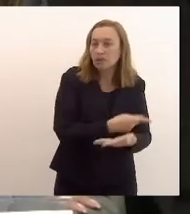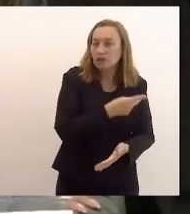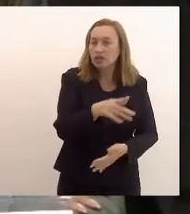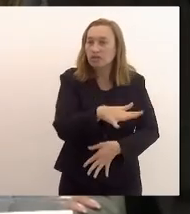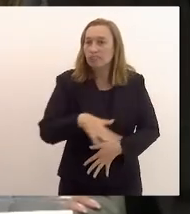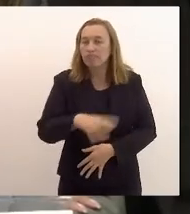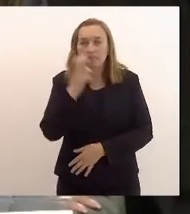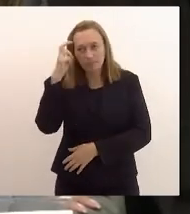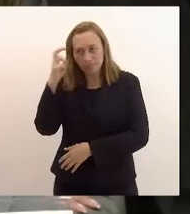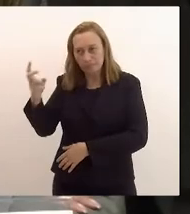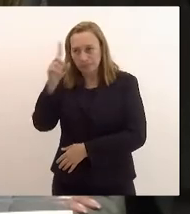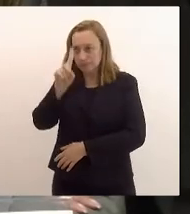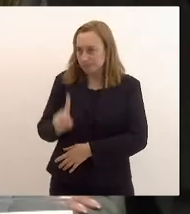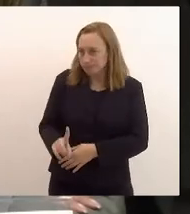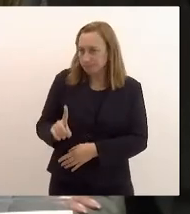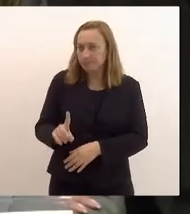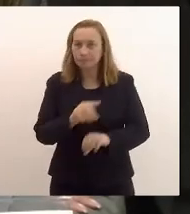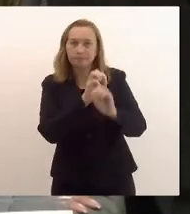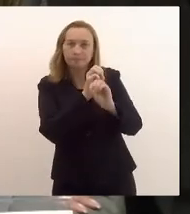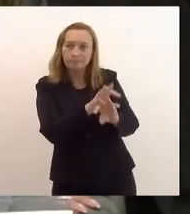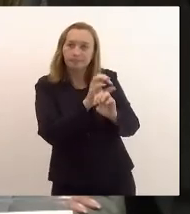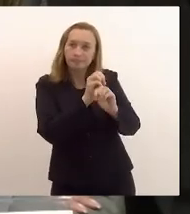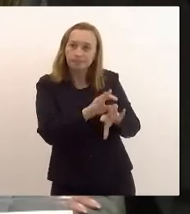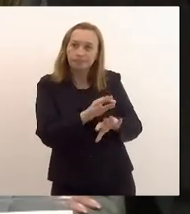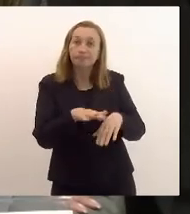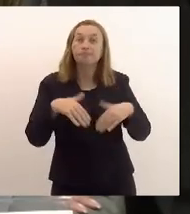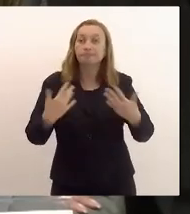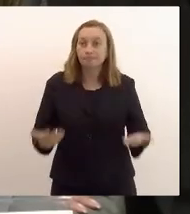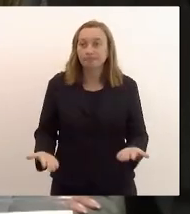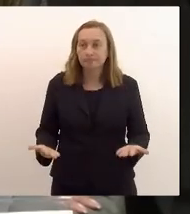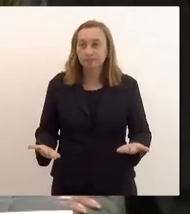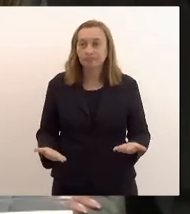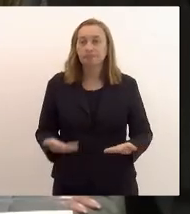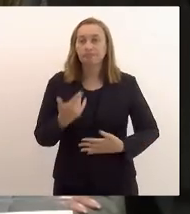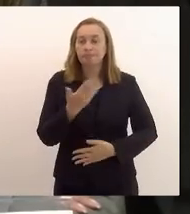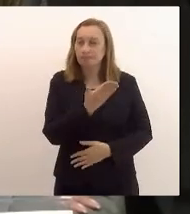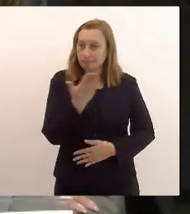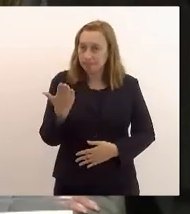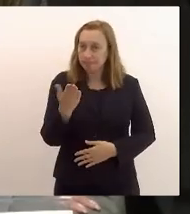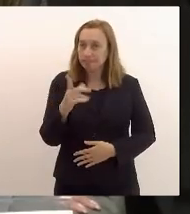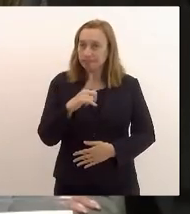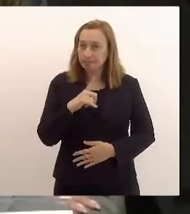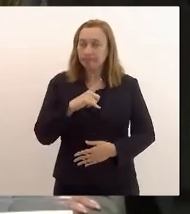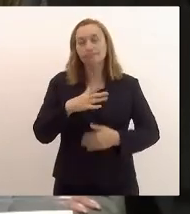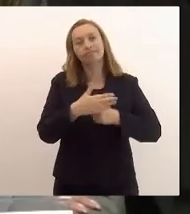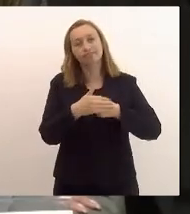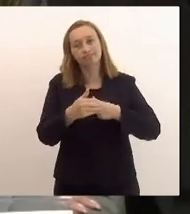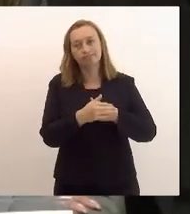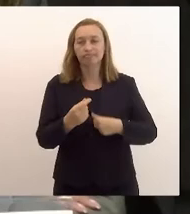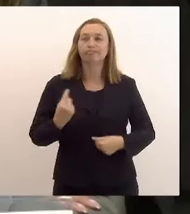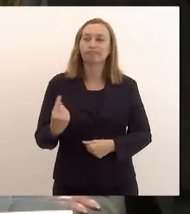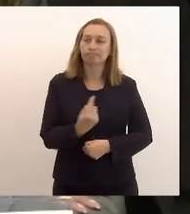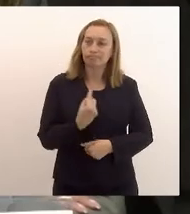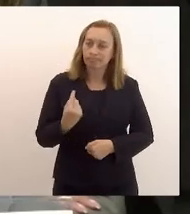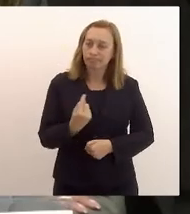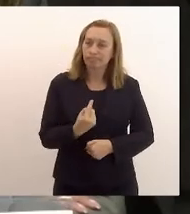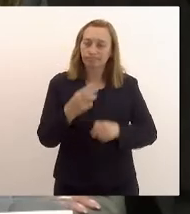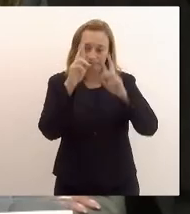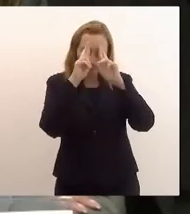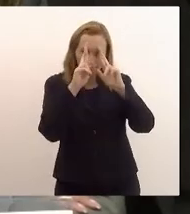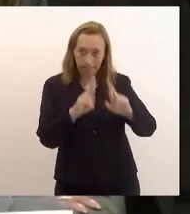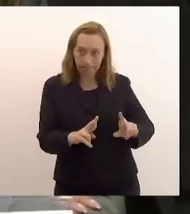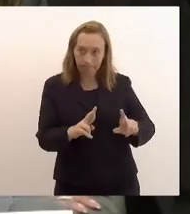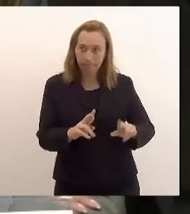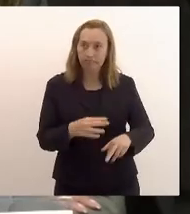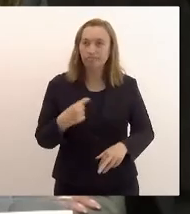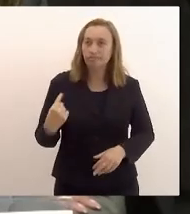na área dos direitos na área da Educação Então vocês tem o nosso carinho o nosso respeito